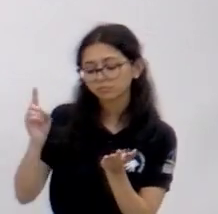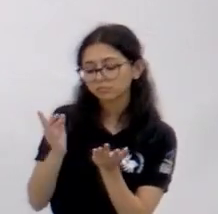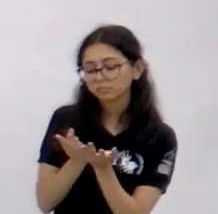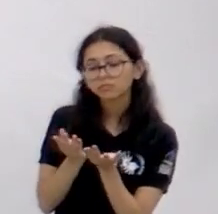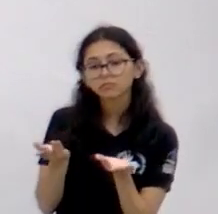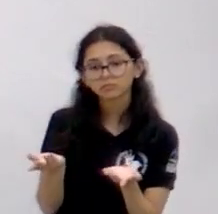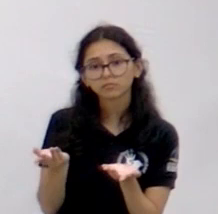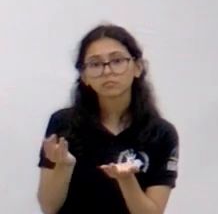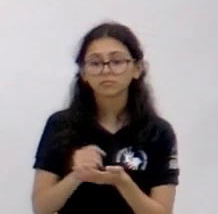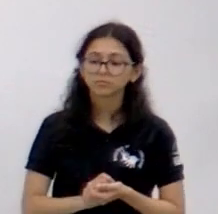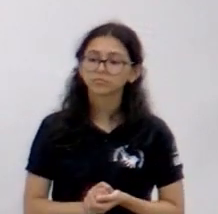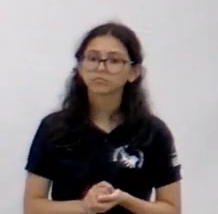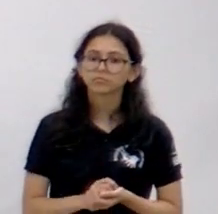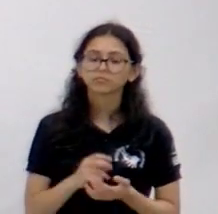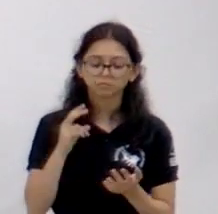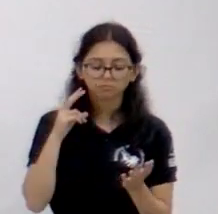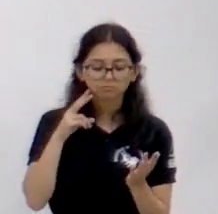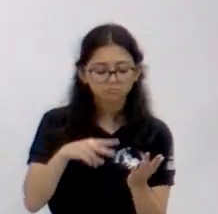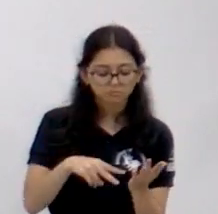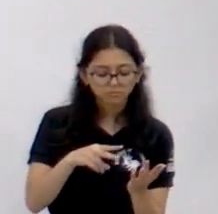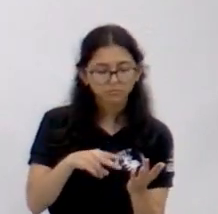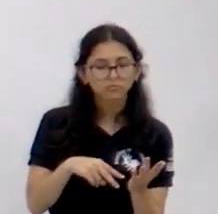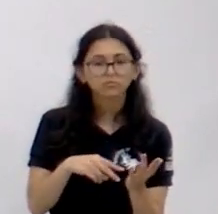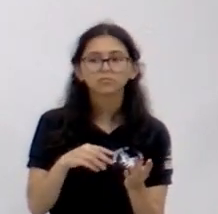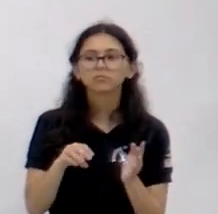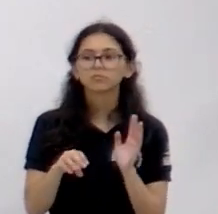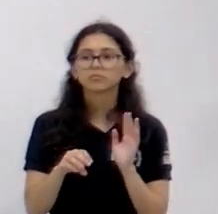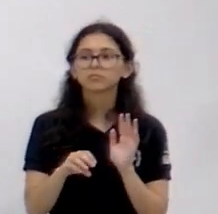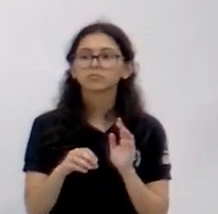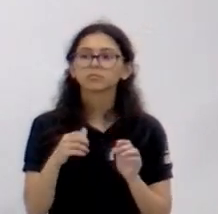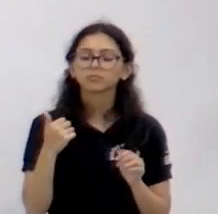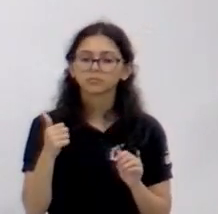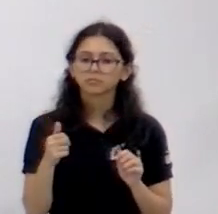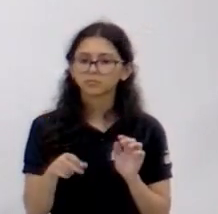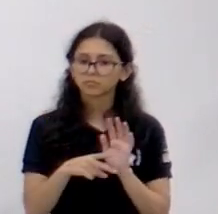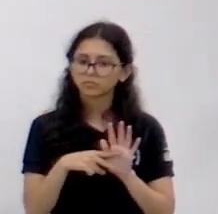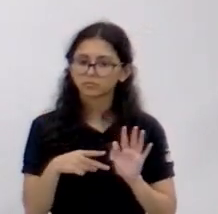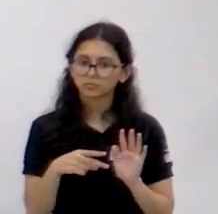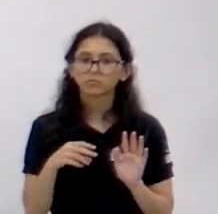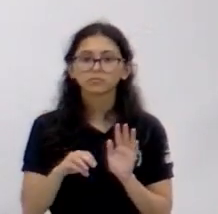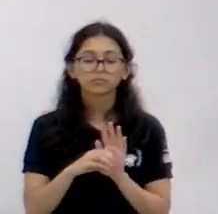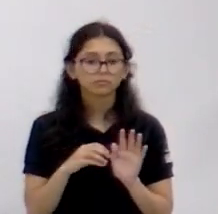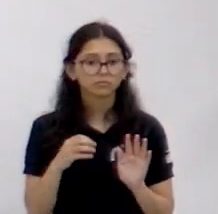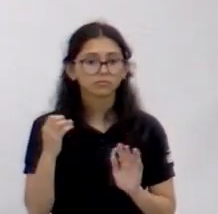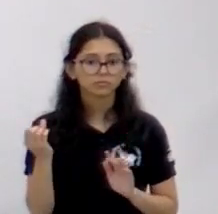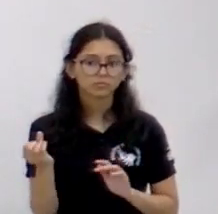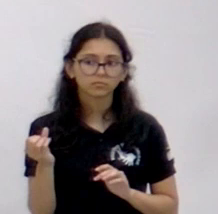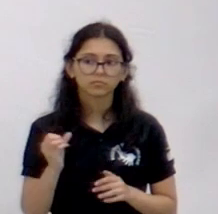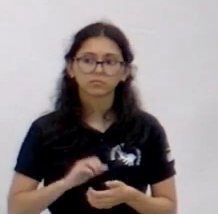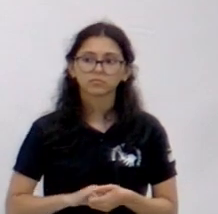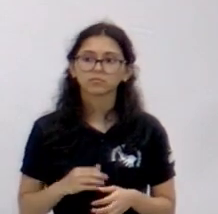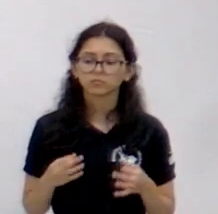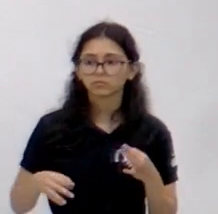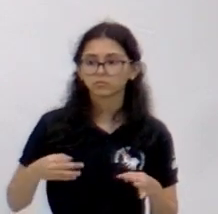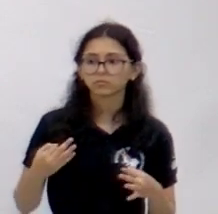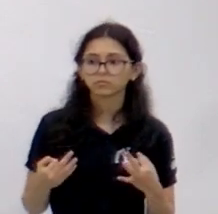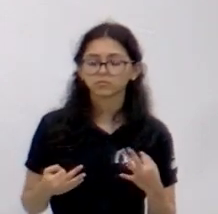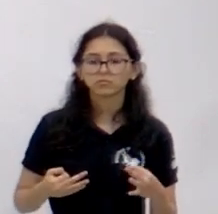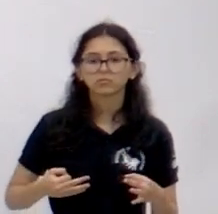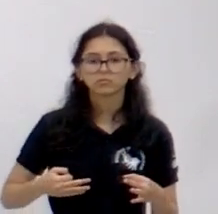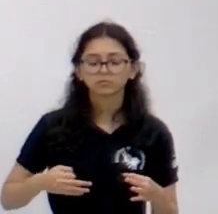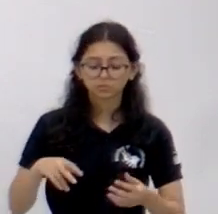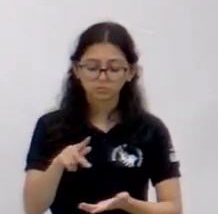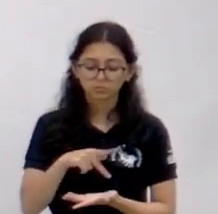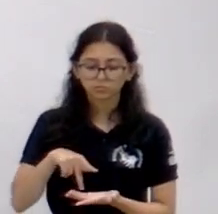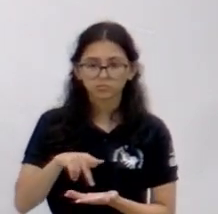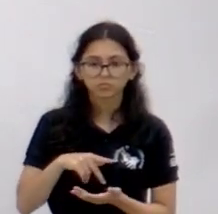veja apenas o primeiro verso do capítulo 6 de Juízes. Fizeram os filhos de Israel o que era mal perante o Senhor, por